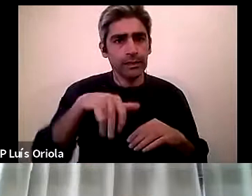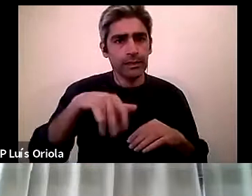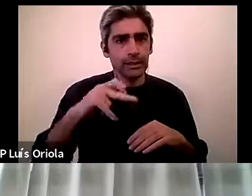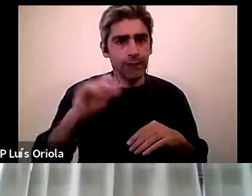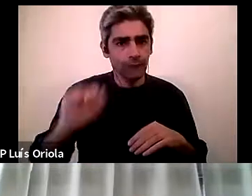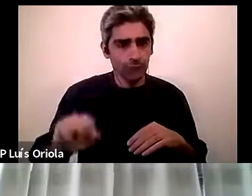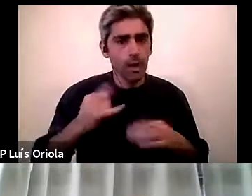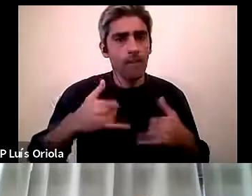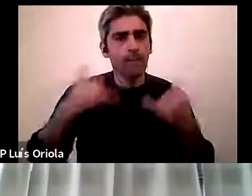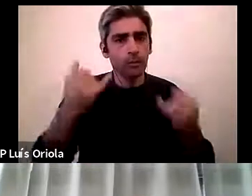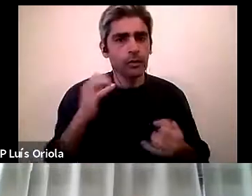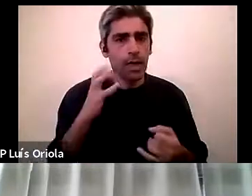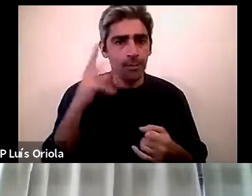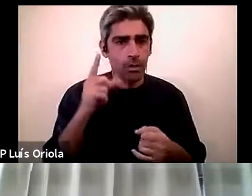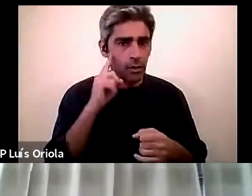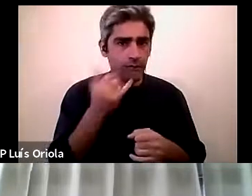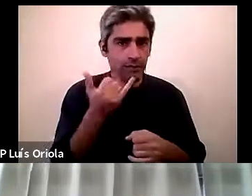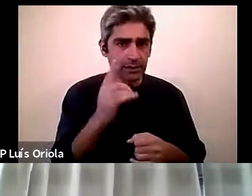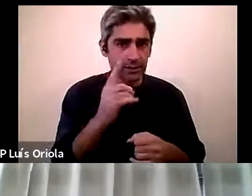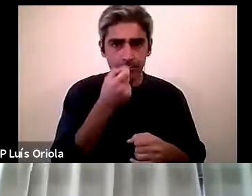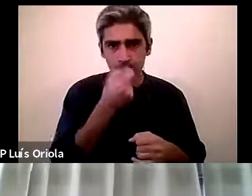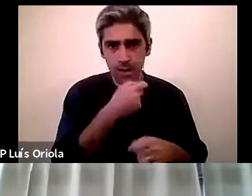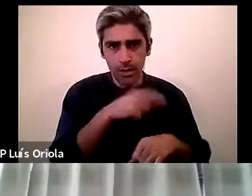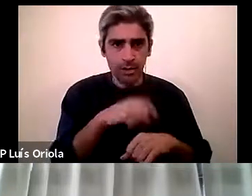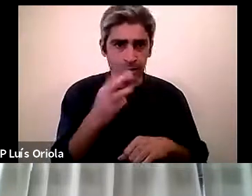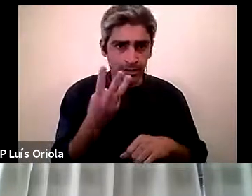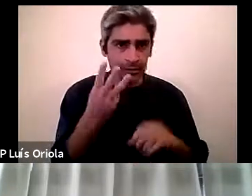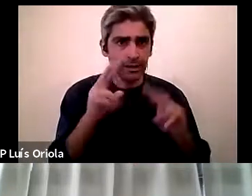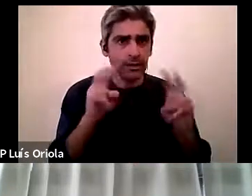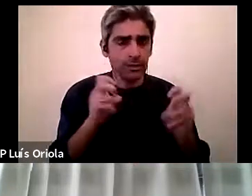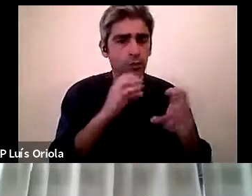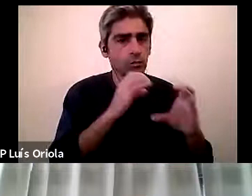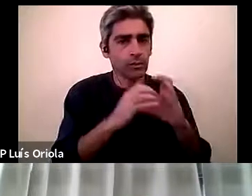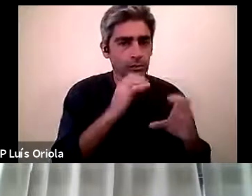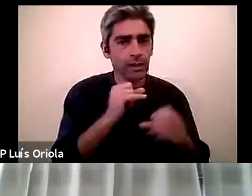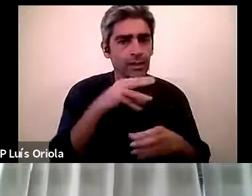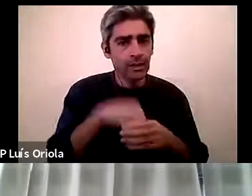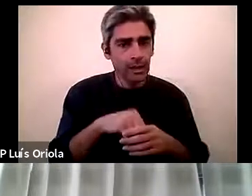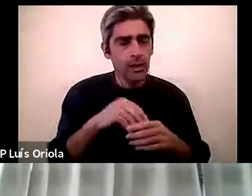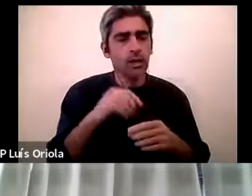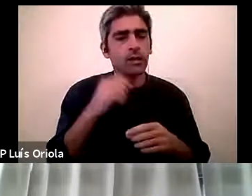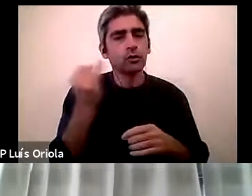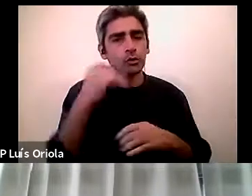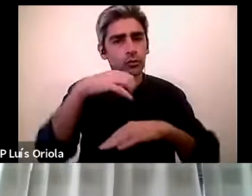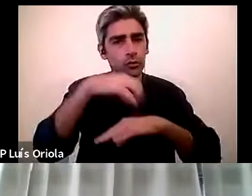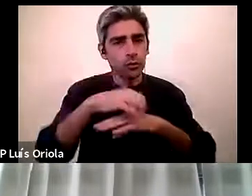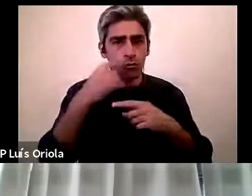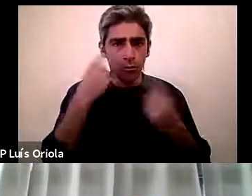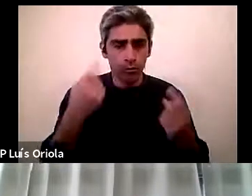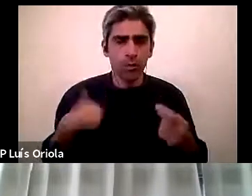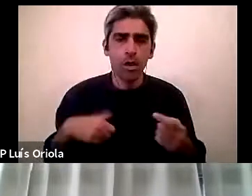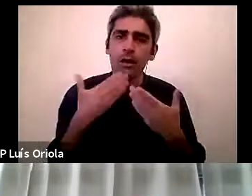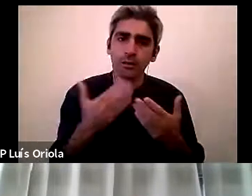próximo webinar realiza-se amanhã, dia 26 de maio, às 15 horas, sobre o tema Comunicação Interna nas Entidades Públicas. Agradeço a